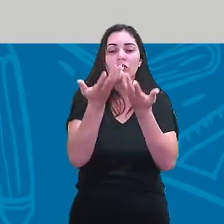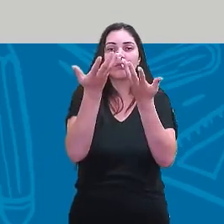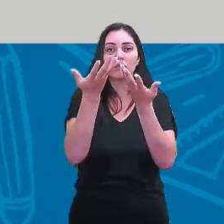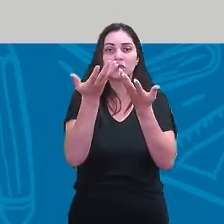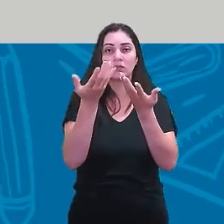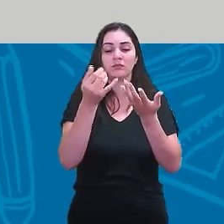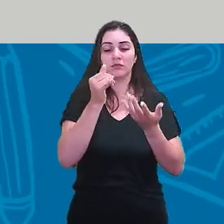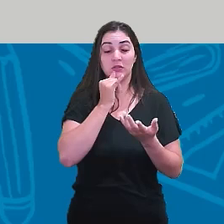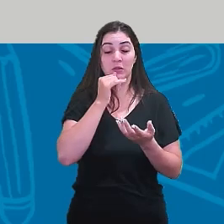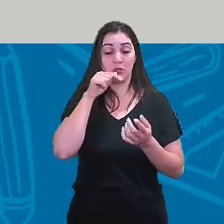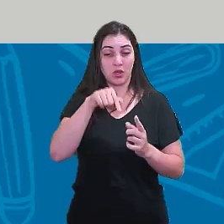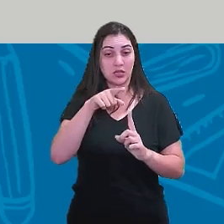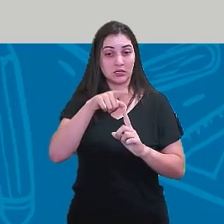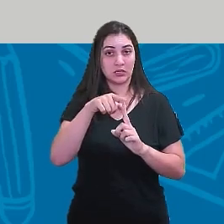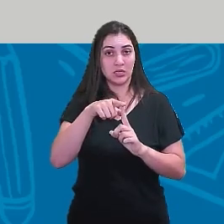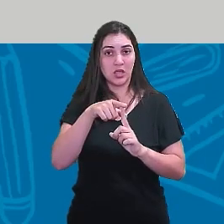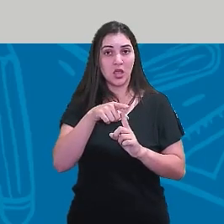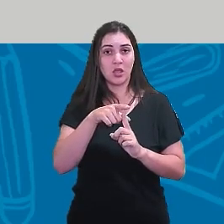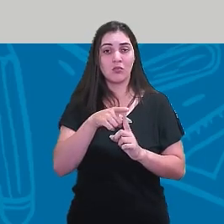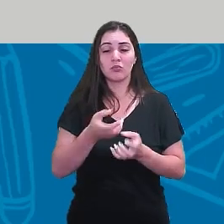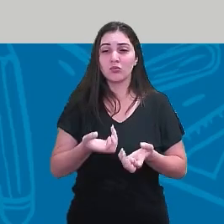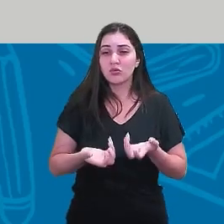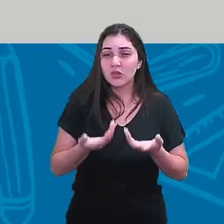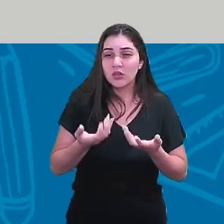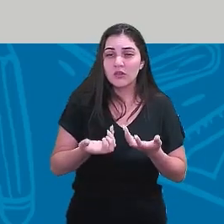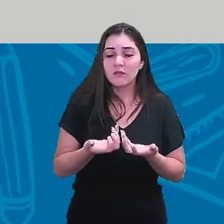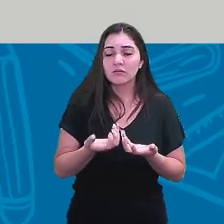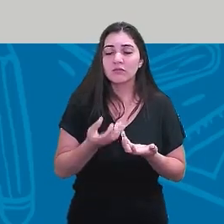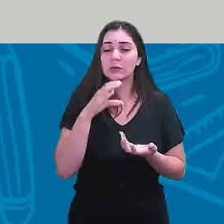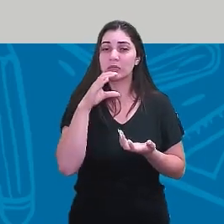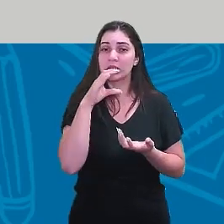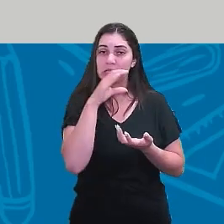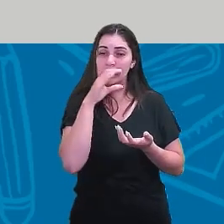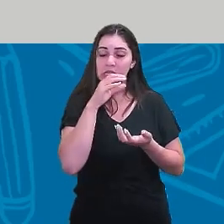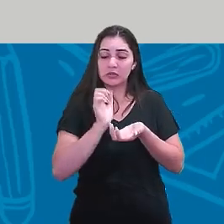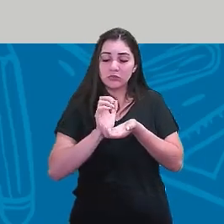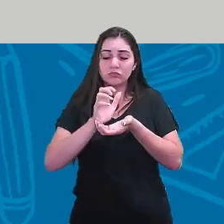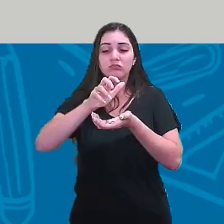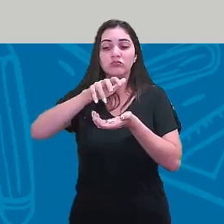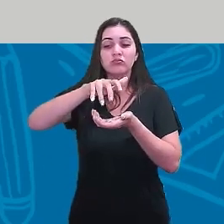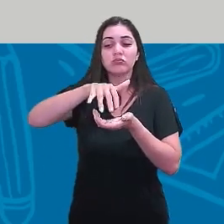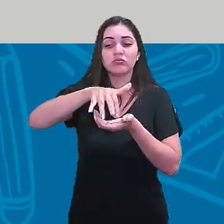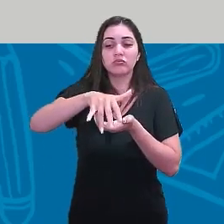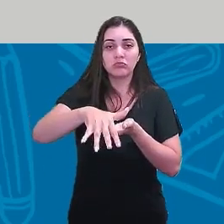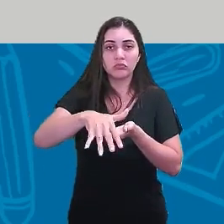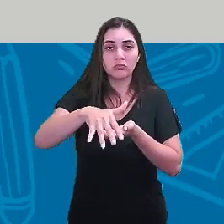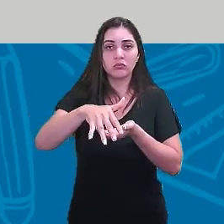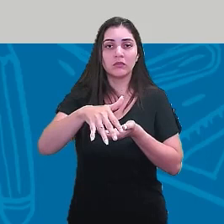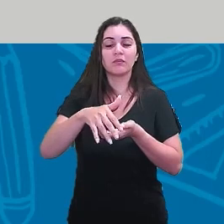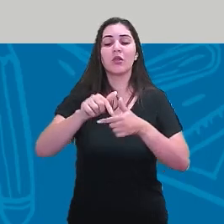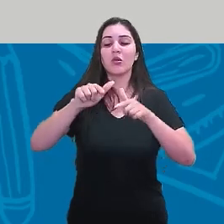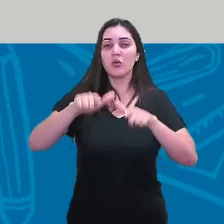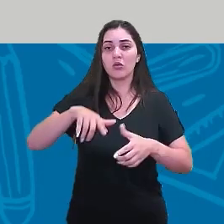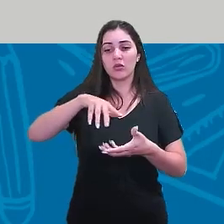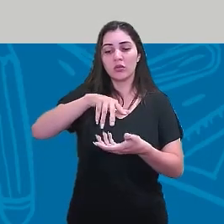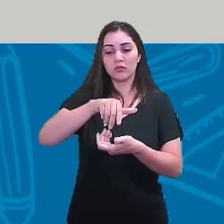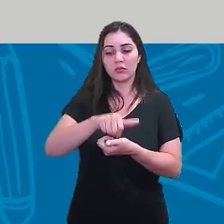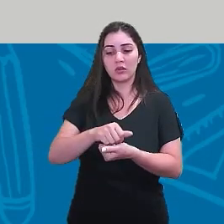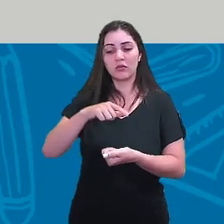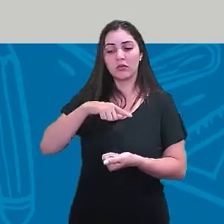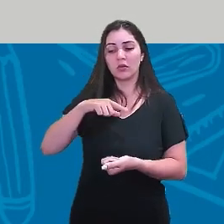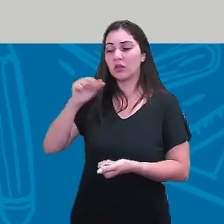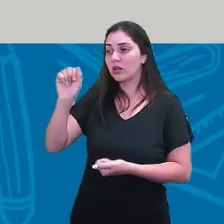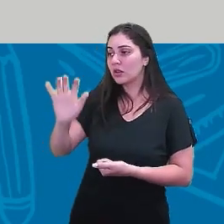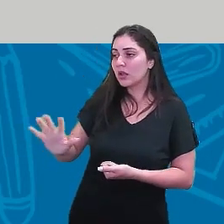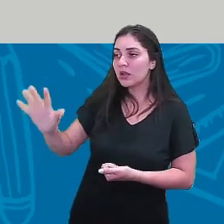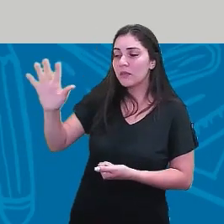essa larva, esse magma, ele saia, né, para a superfície da Terra. Que está na imagem aí do ladinho,